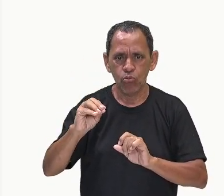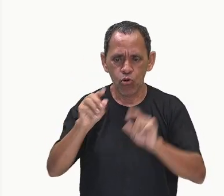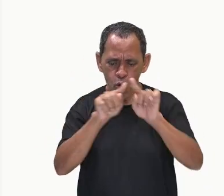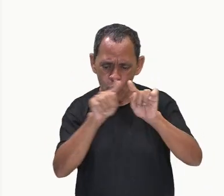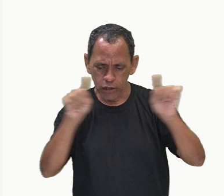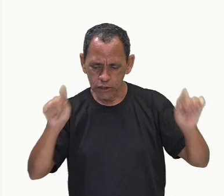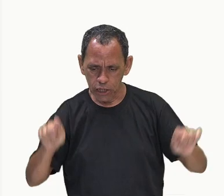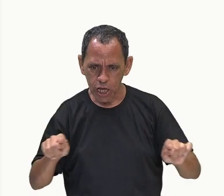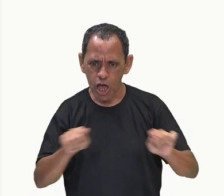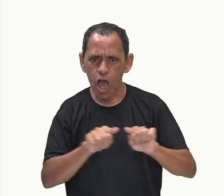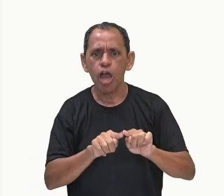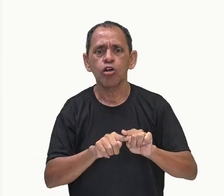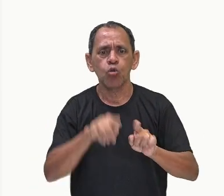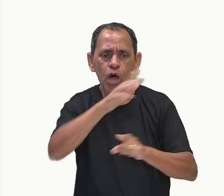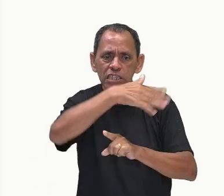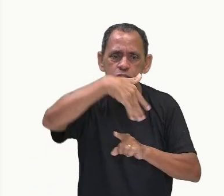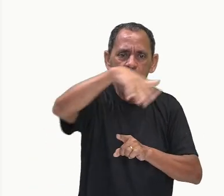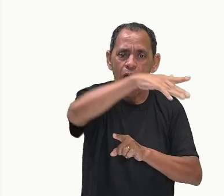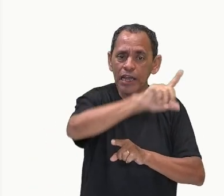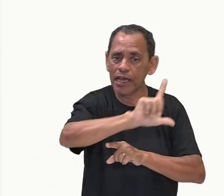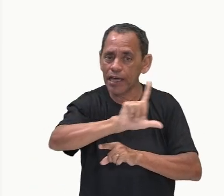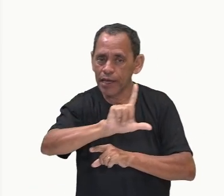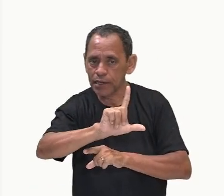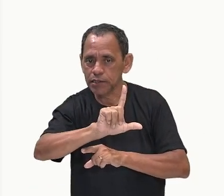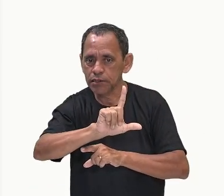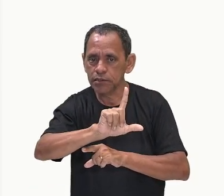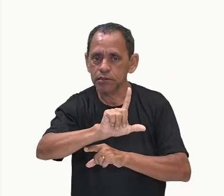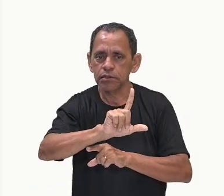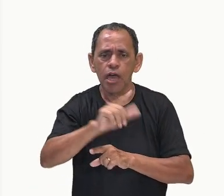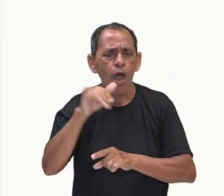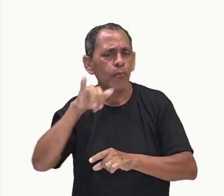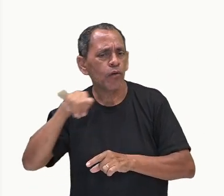lateral. E a gente aproveitou, então, para fazer esse